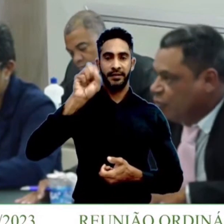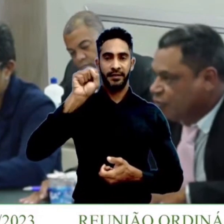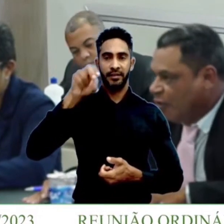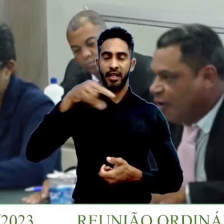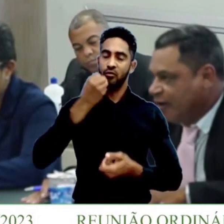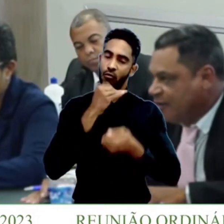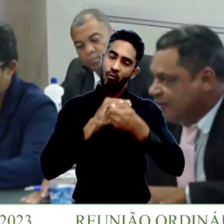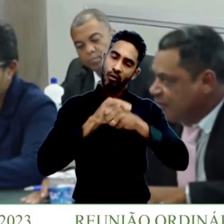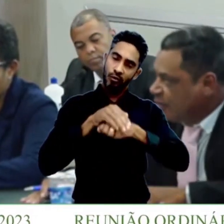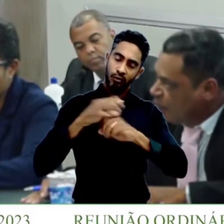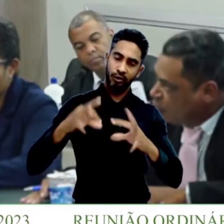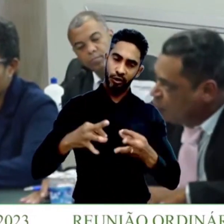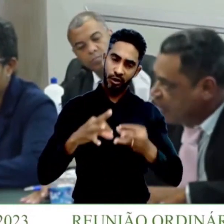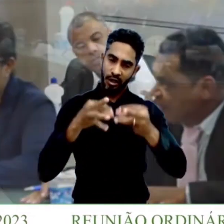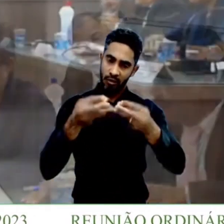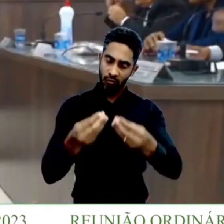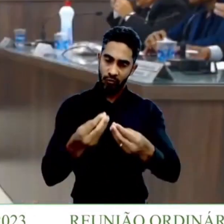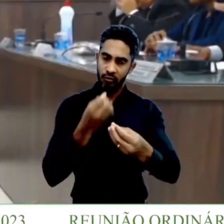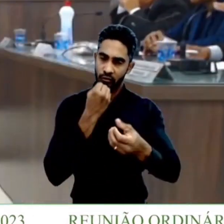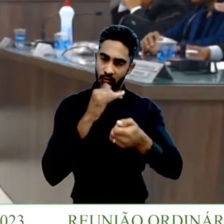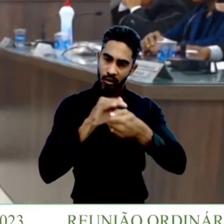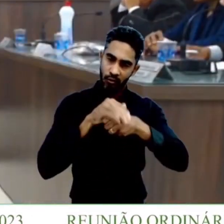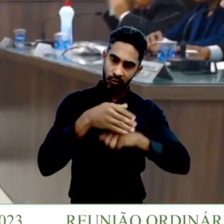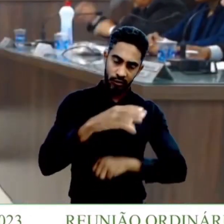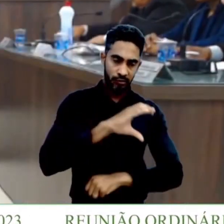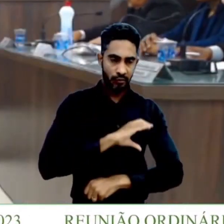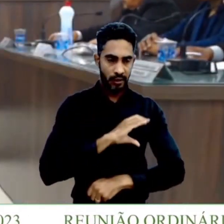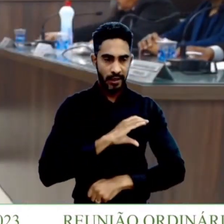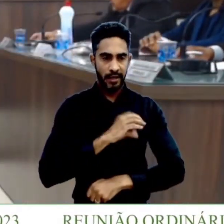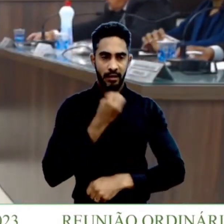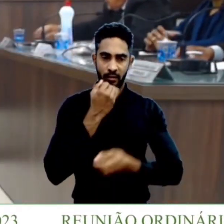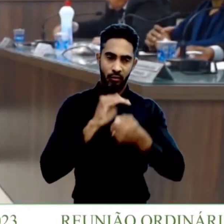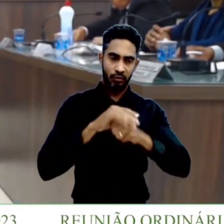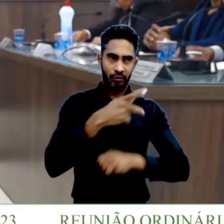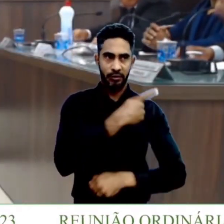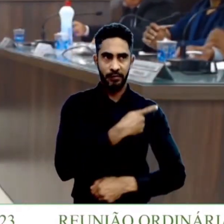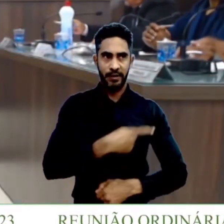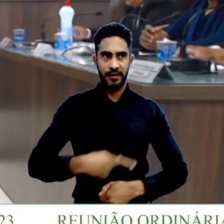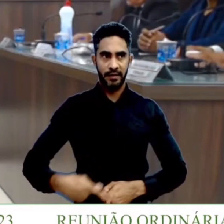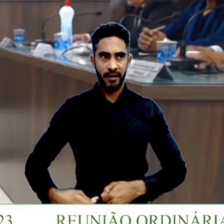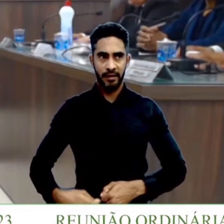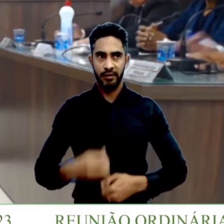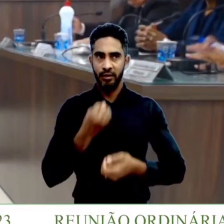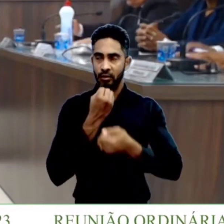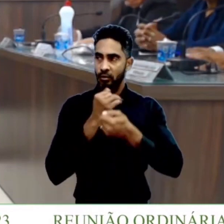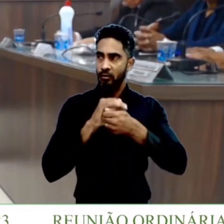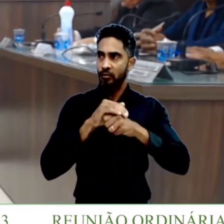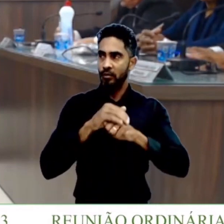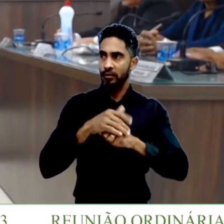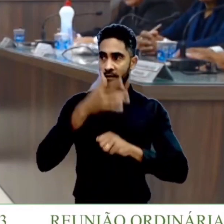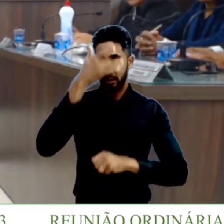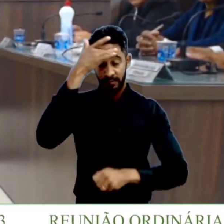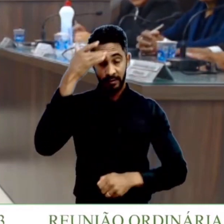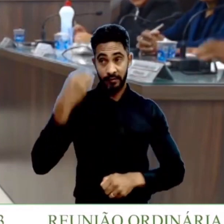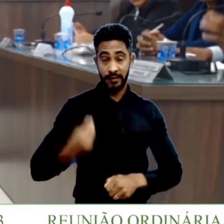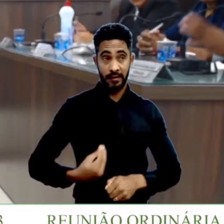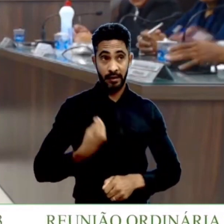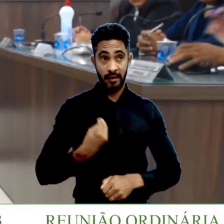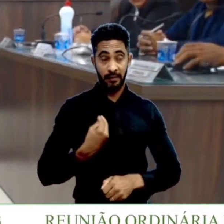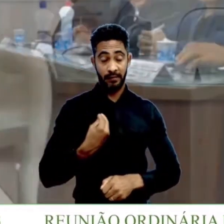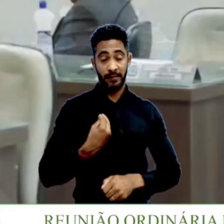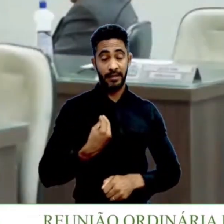todos, boa noite, colegas, boa noite, presidente, boa noite, pessoal aqui, né, que está aqui na plateia. E